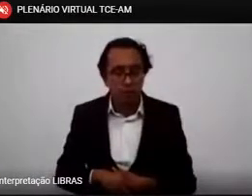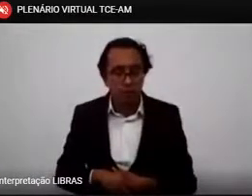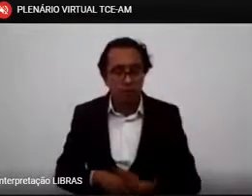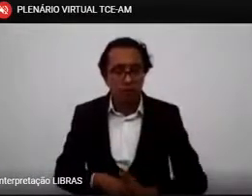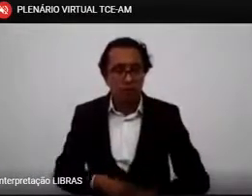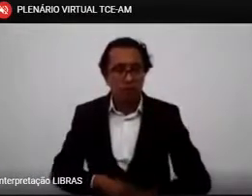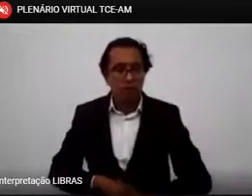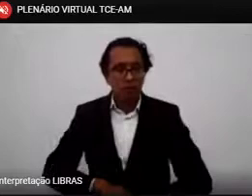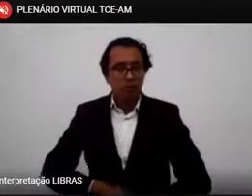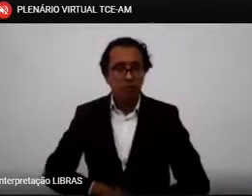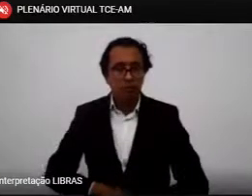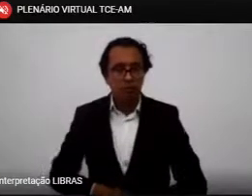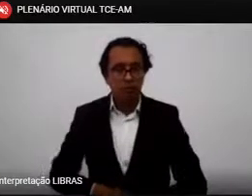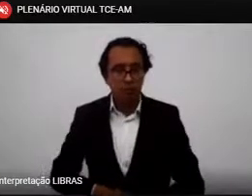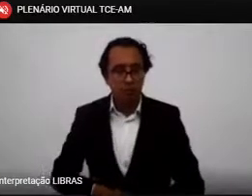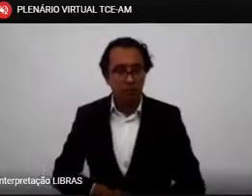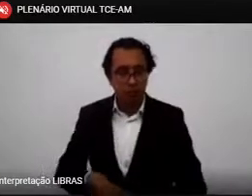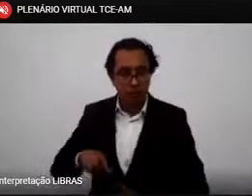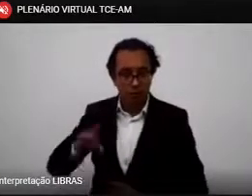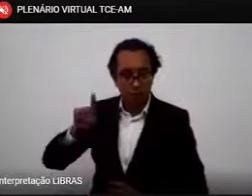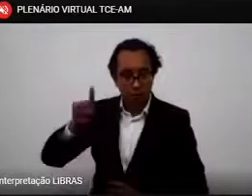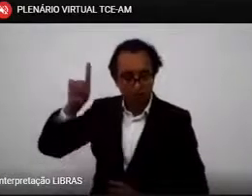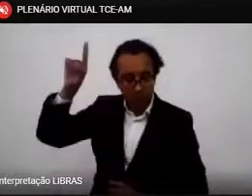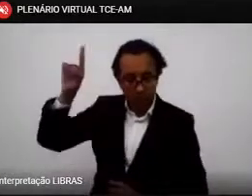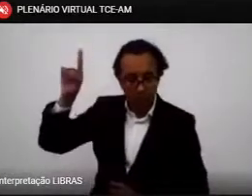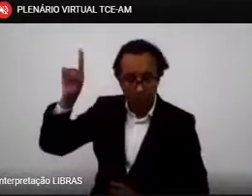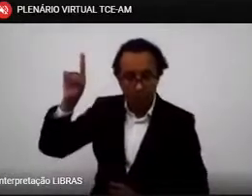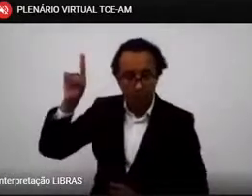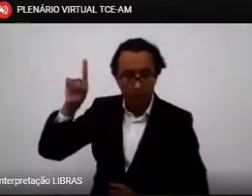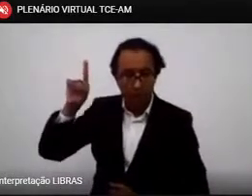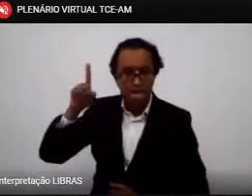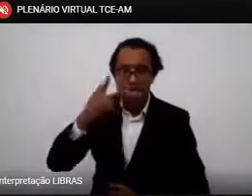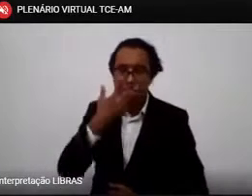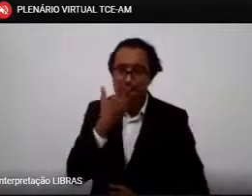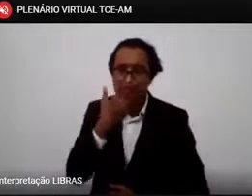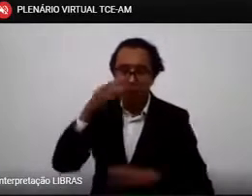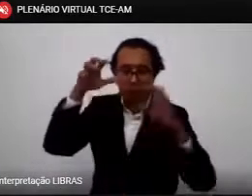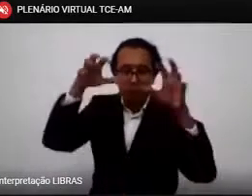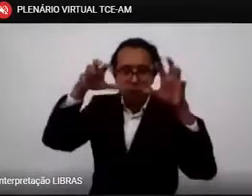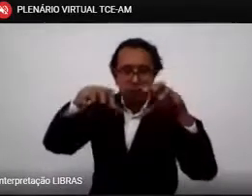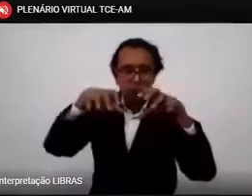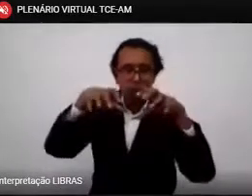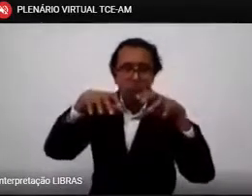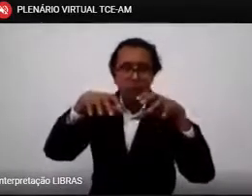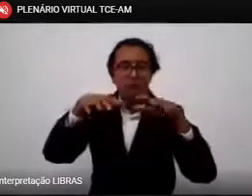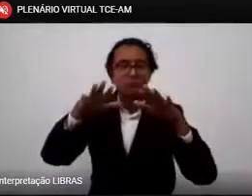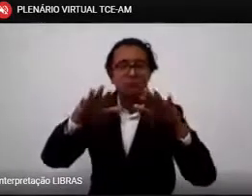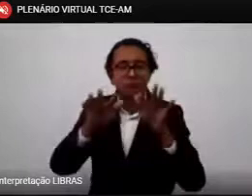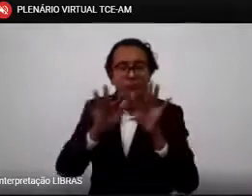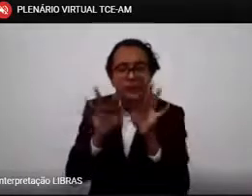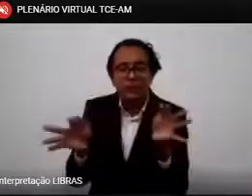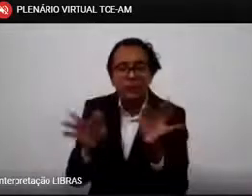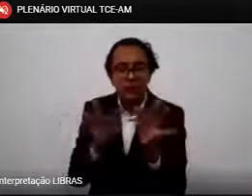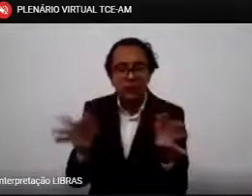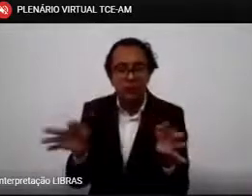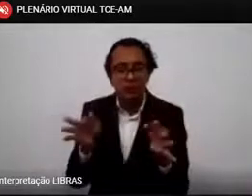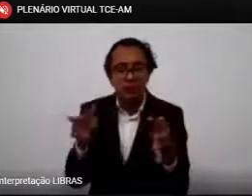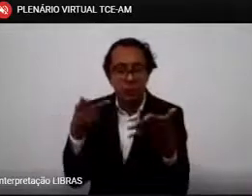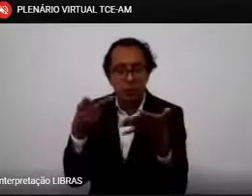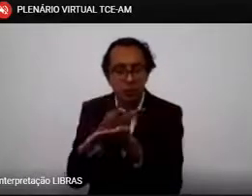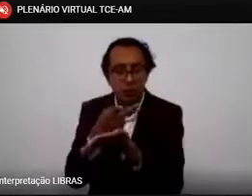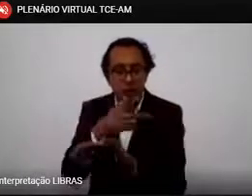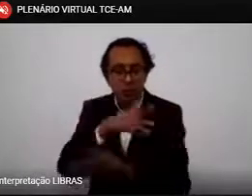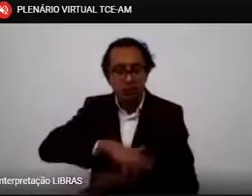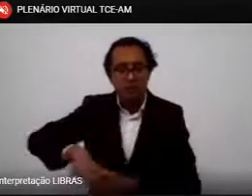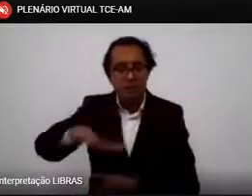Isso também devia ser um vídeo mostrando uma chuva leve que causa, em boa parte da Amazônia, no